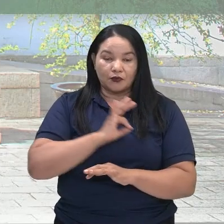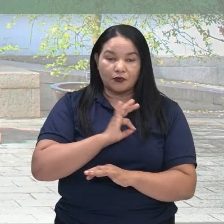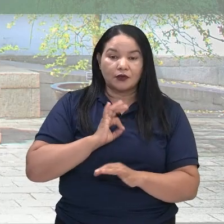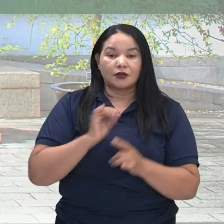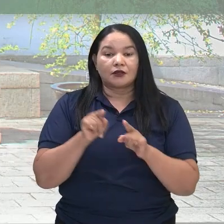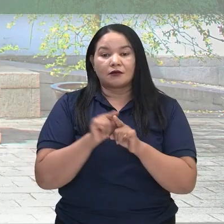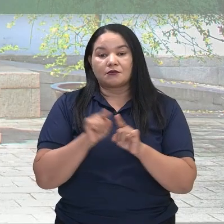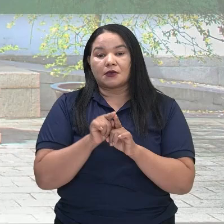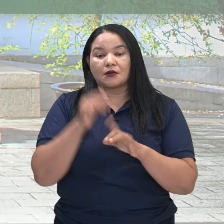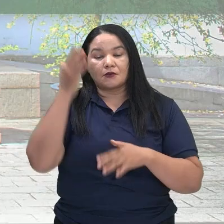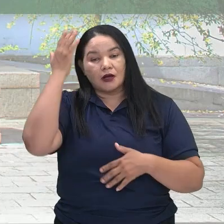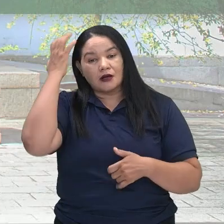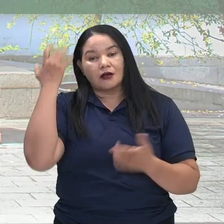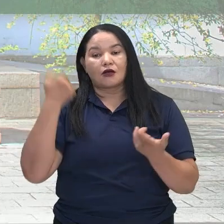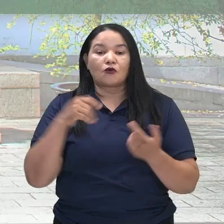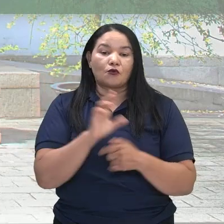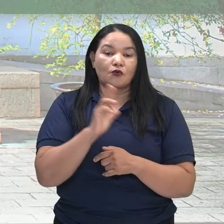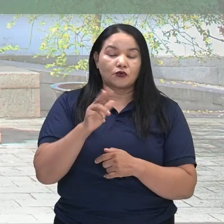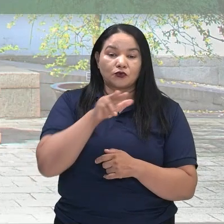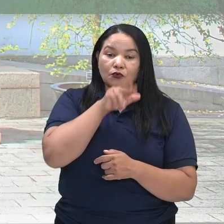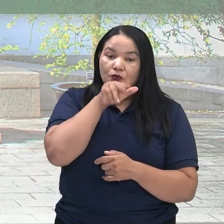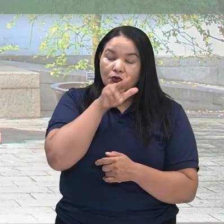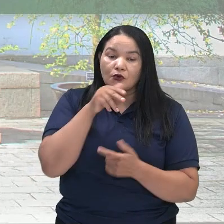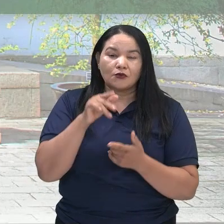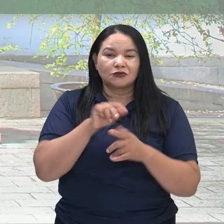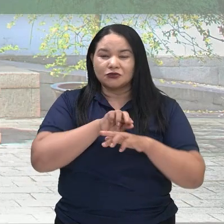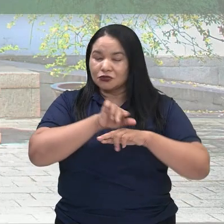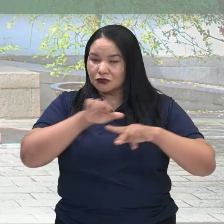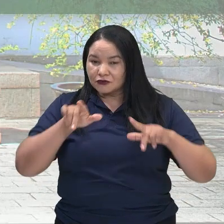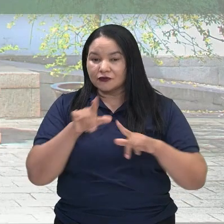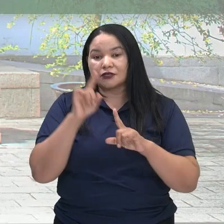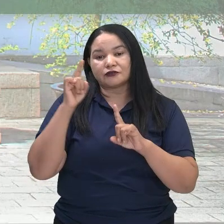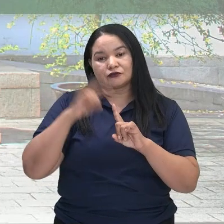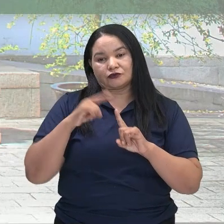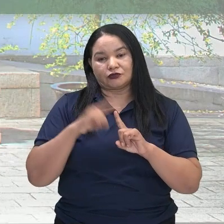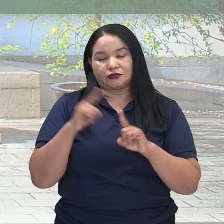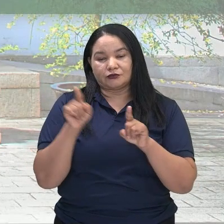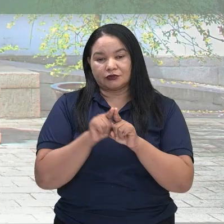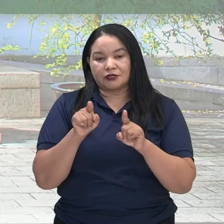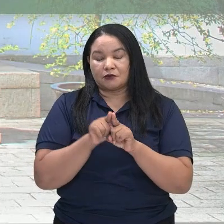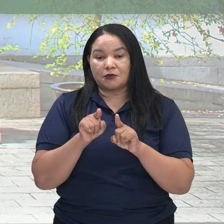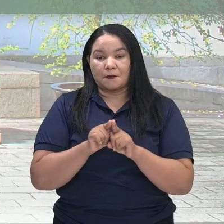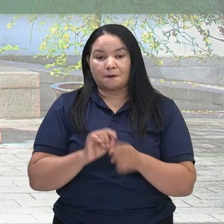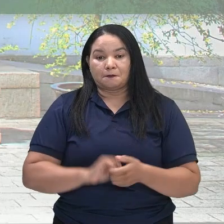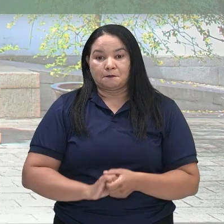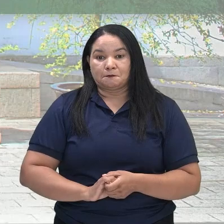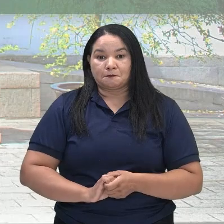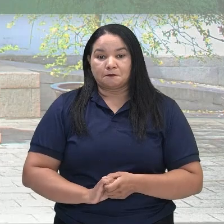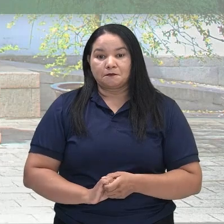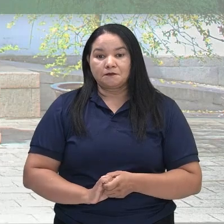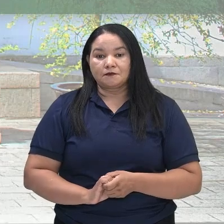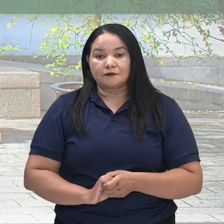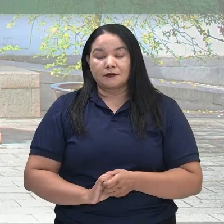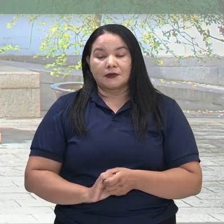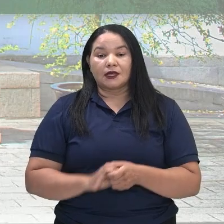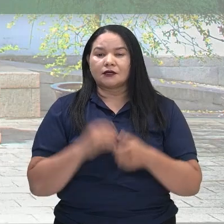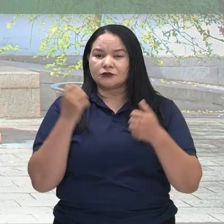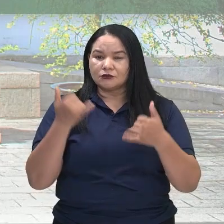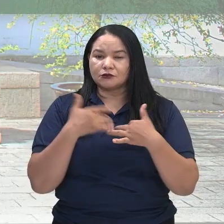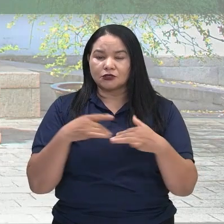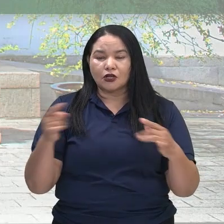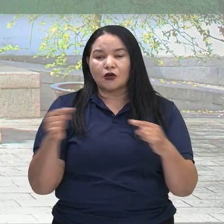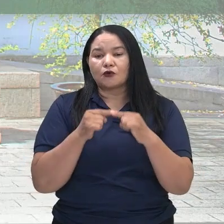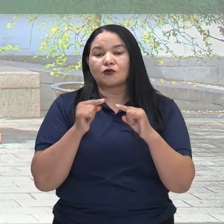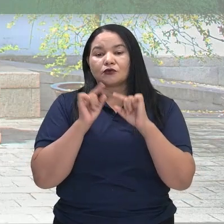estilo cobra, né? Esses eles estão ali, eles foram feitos de acordo com o que a gente